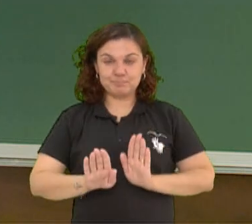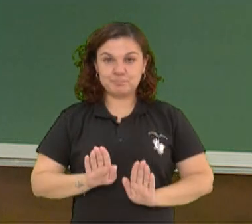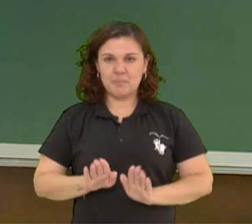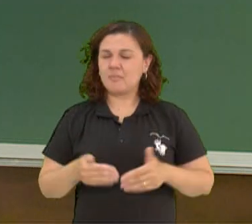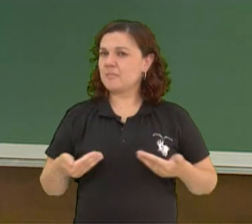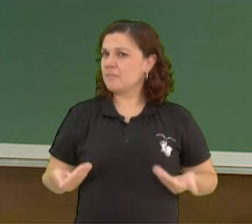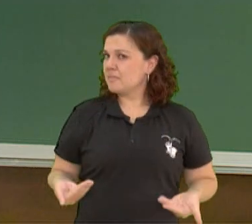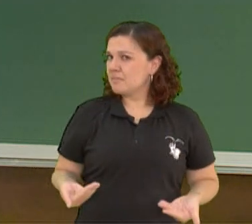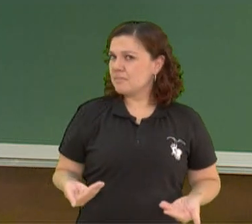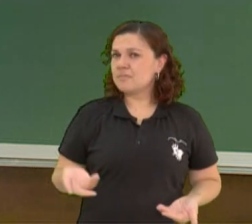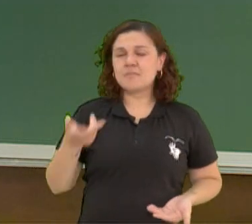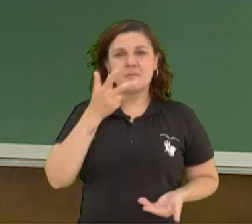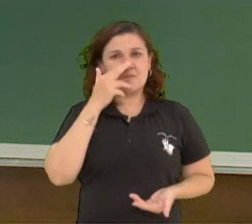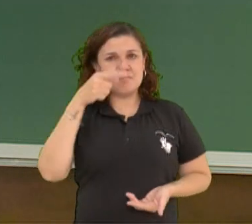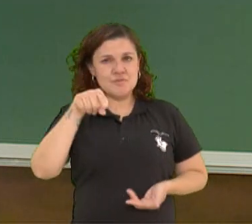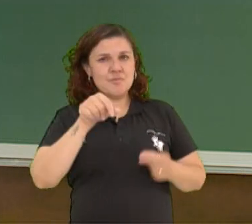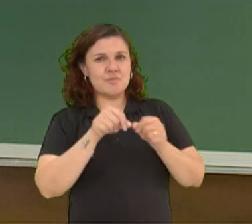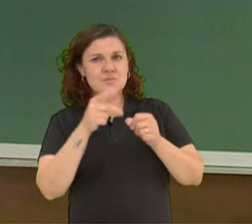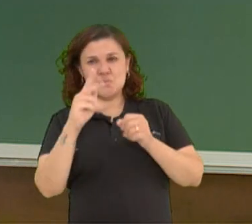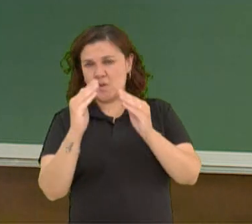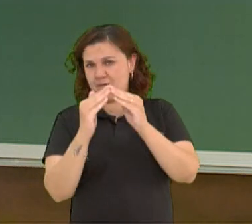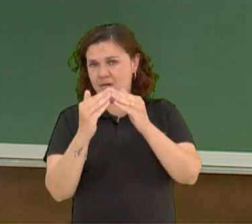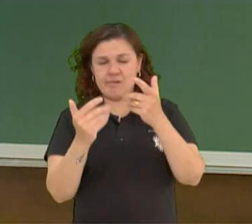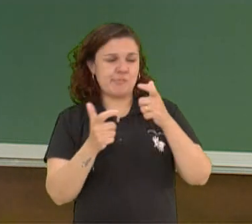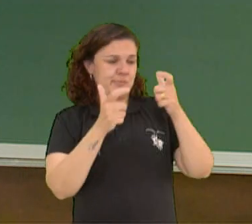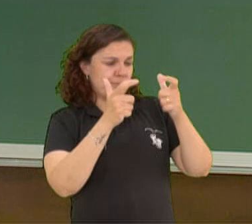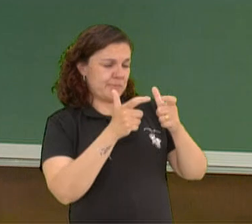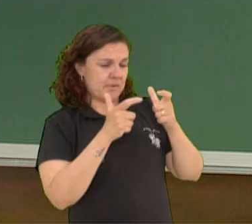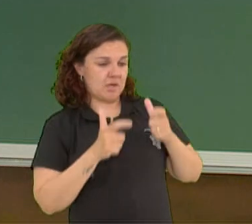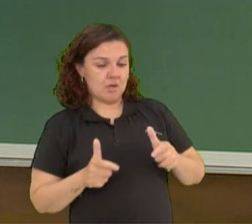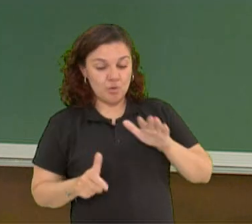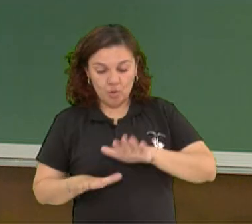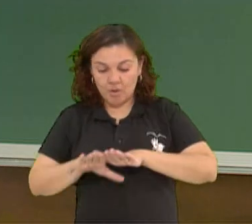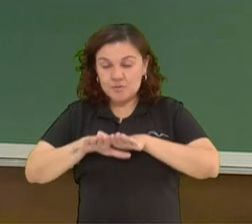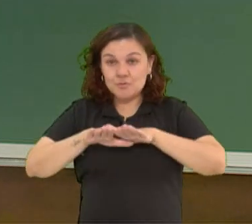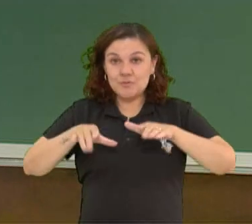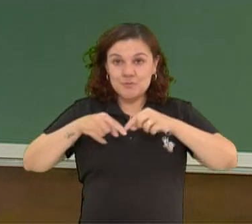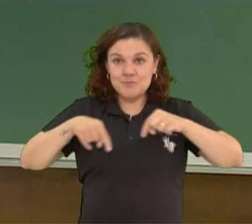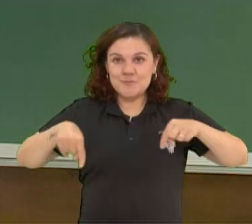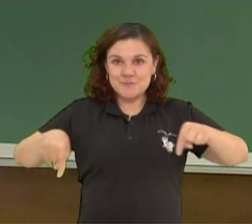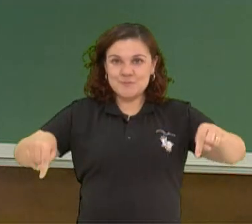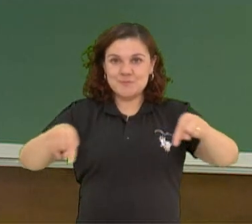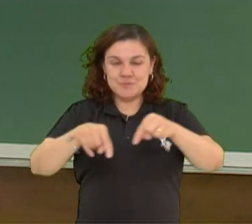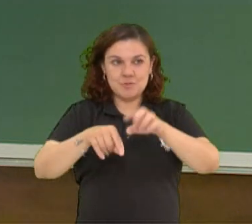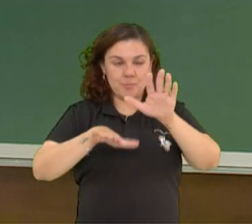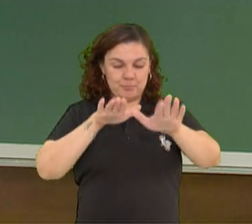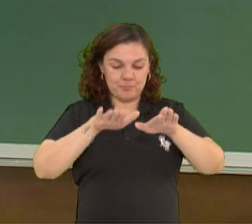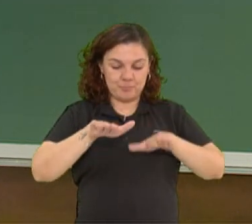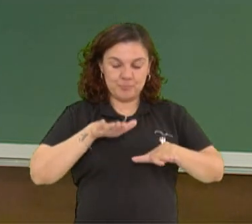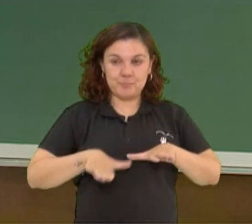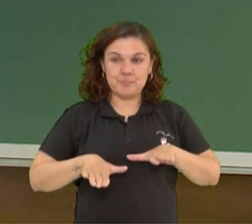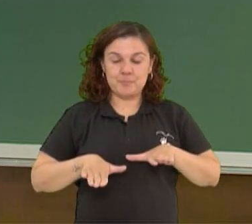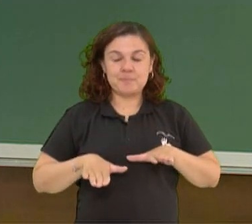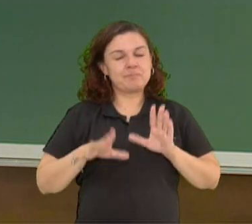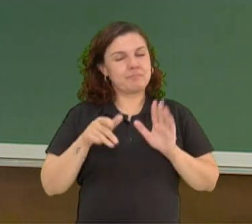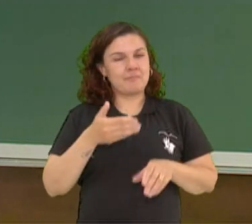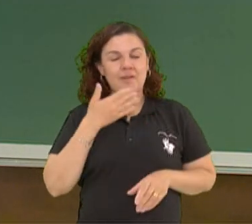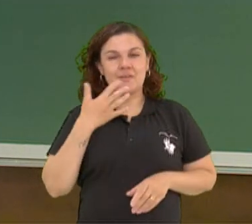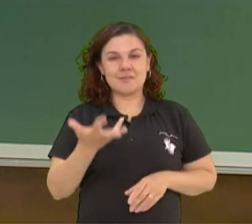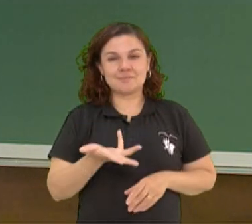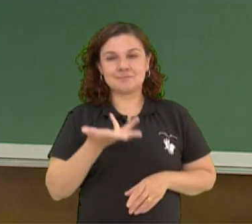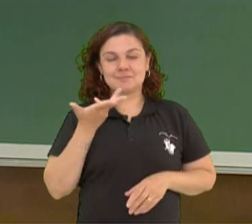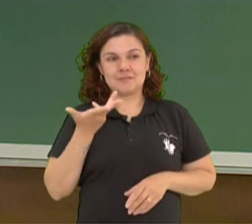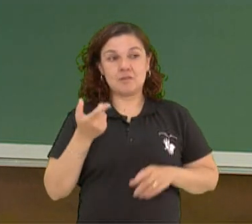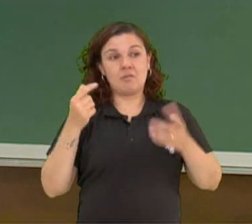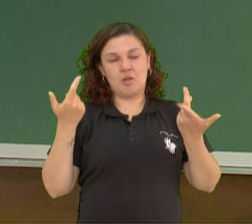Né? Vocês, às vezes, até viram já sendo feito isso na casa de vocês. Colocar piso no chão, então vai colocando as lajotas. É muito comum as